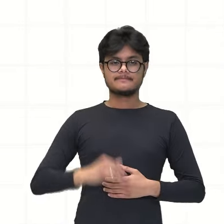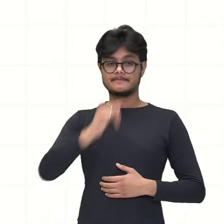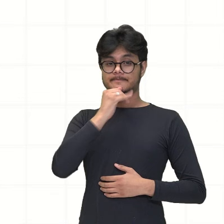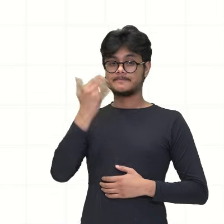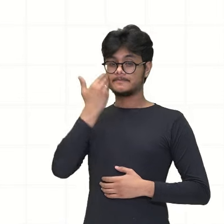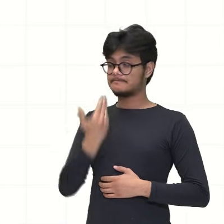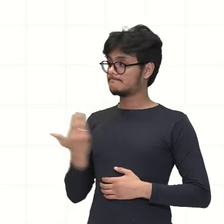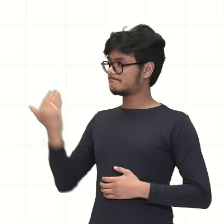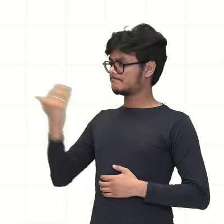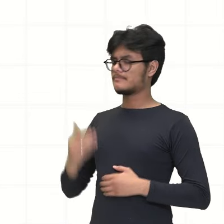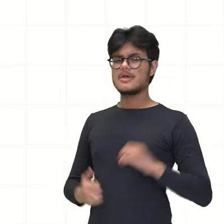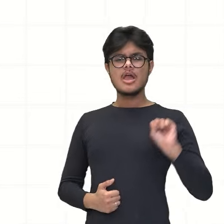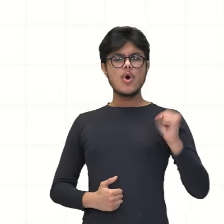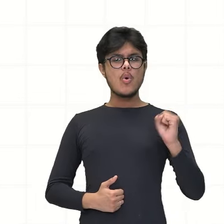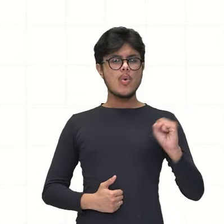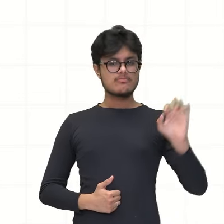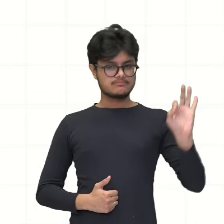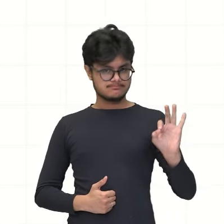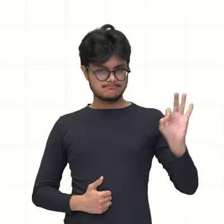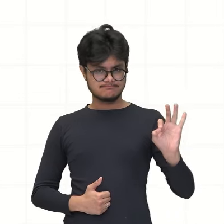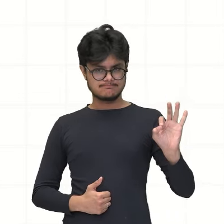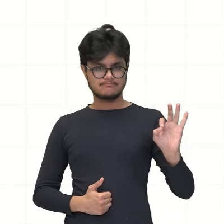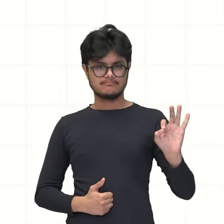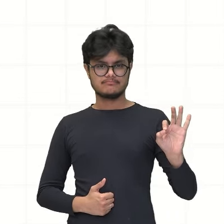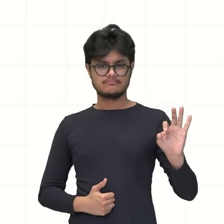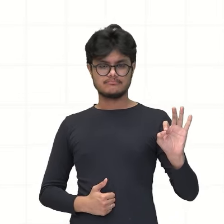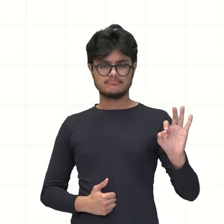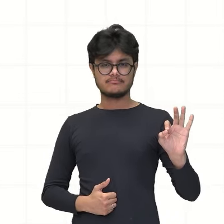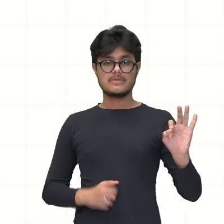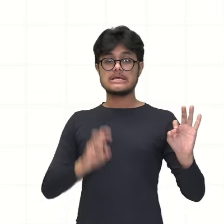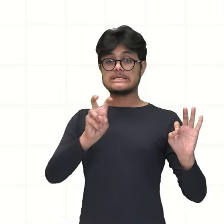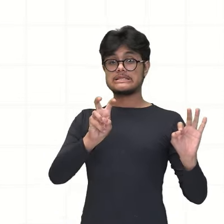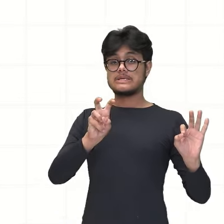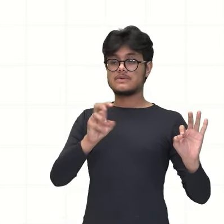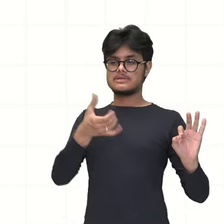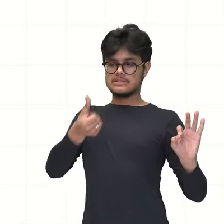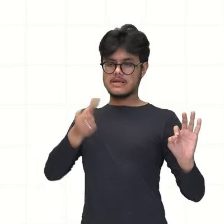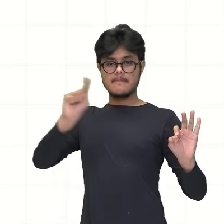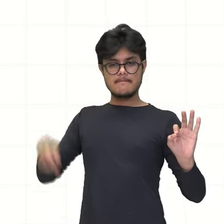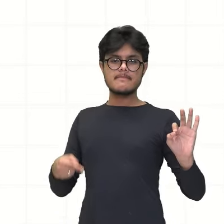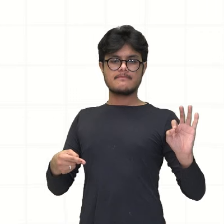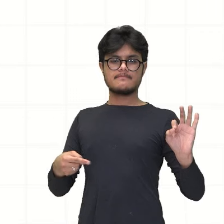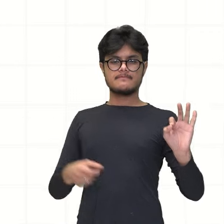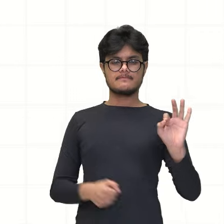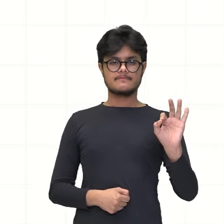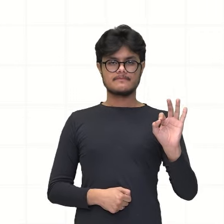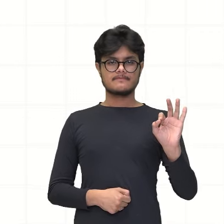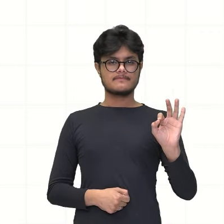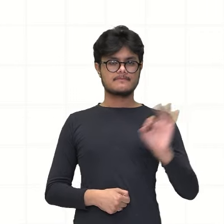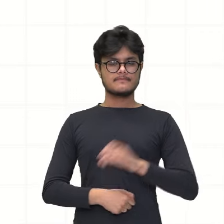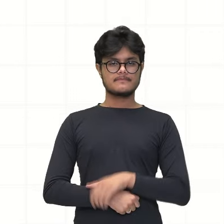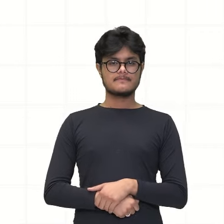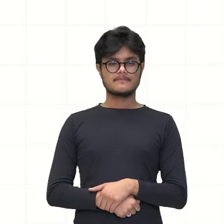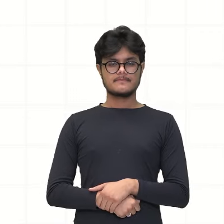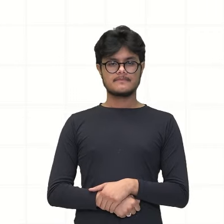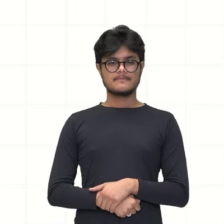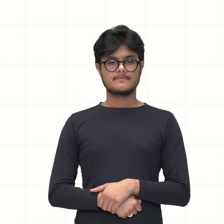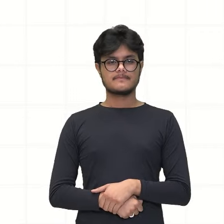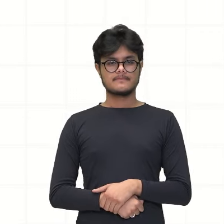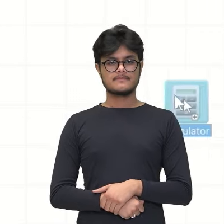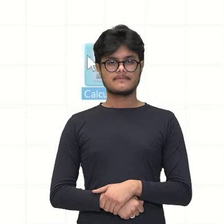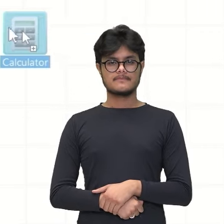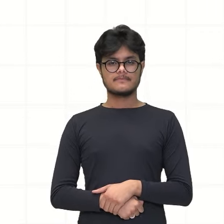o valor da depreciação vai ser 8% de 56 mil. E aí,